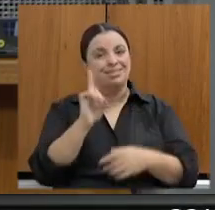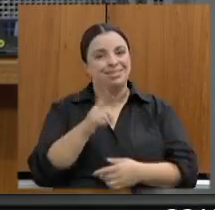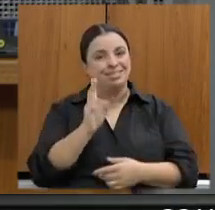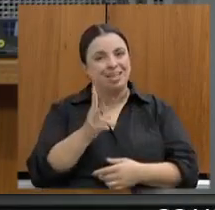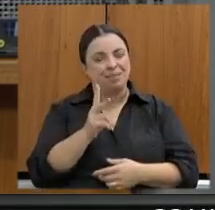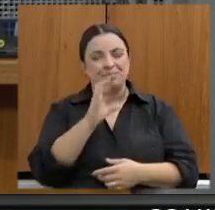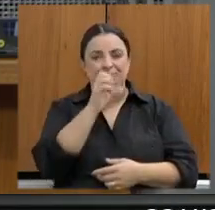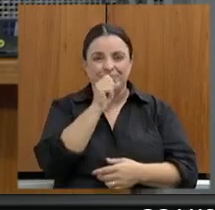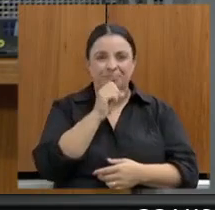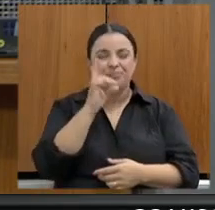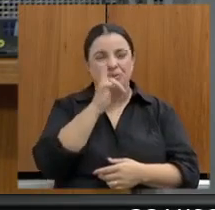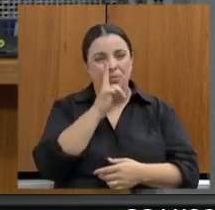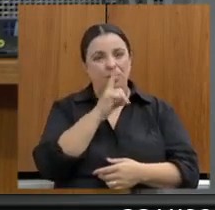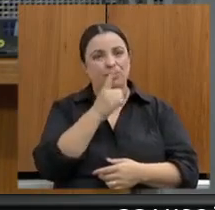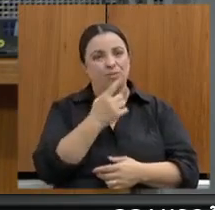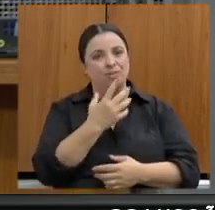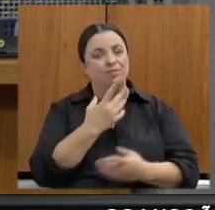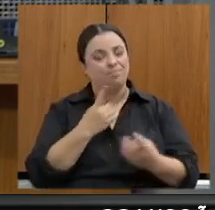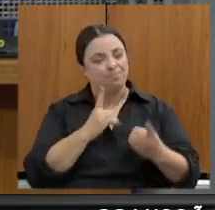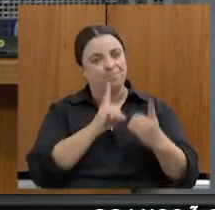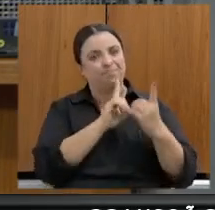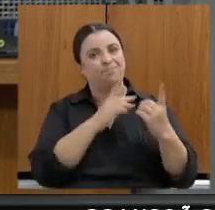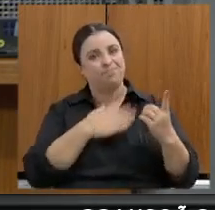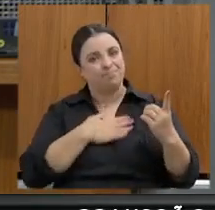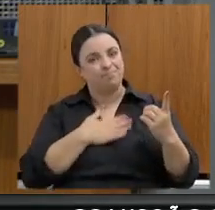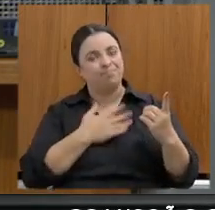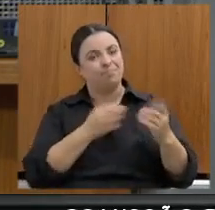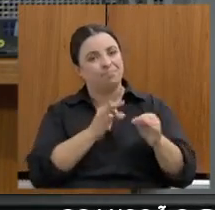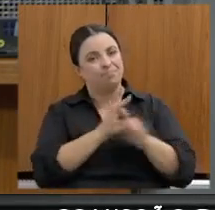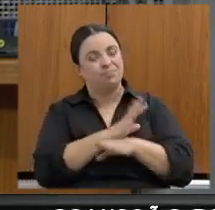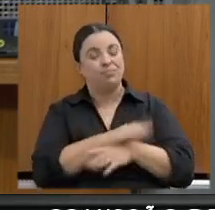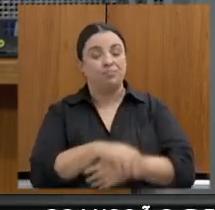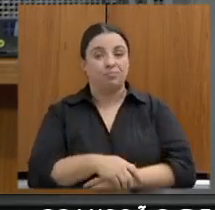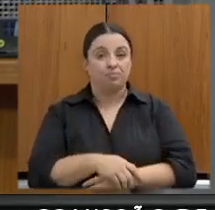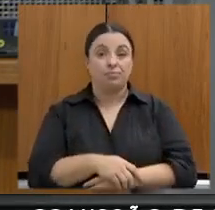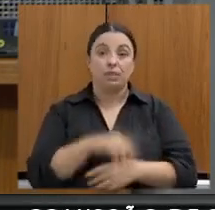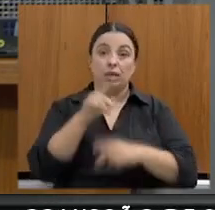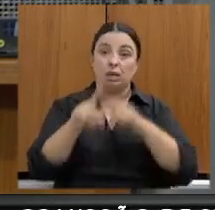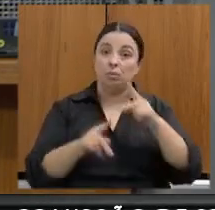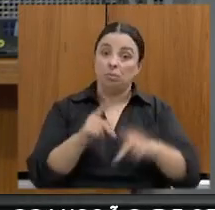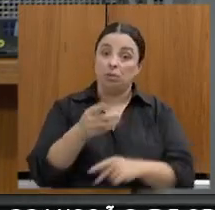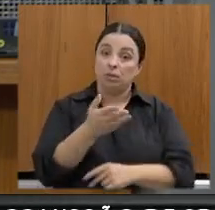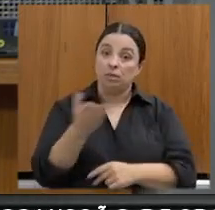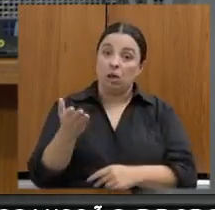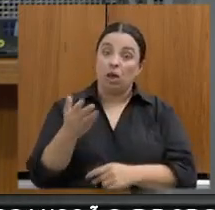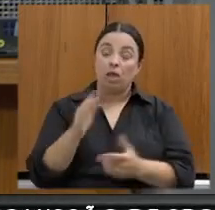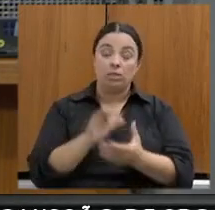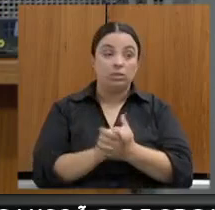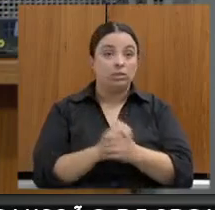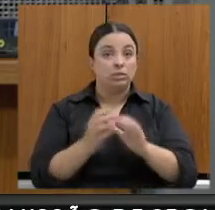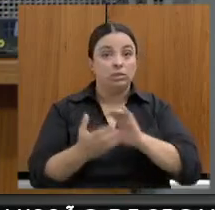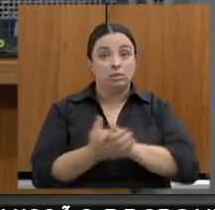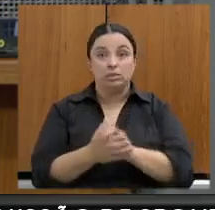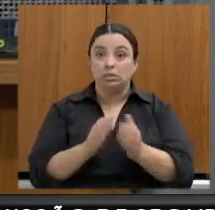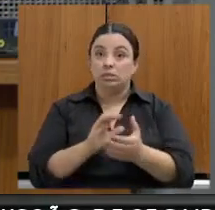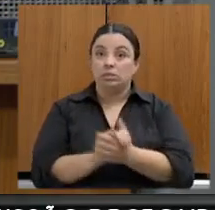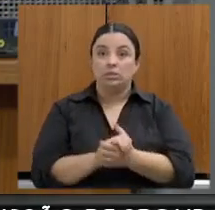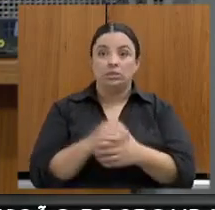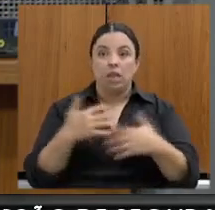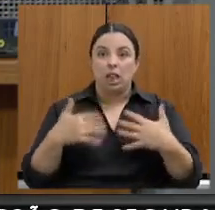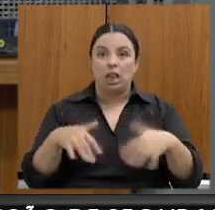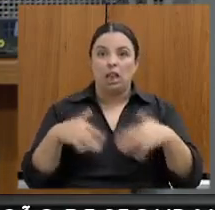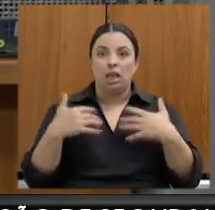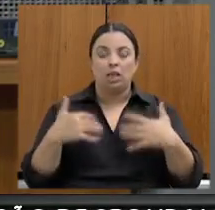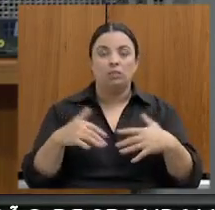e prontamente né a população às vezes muito ansiosa com